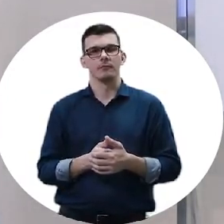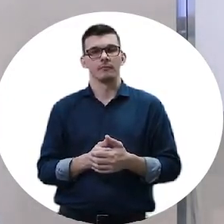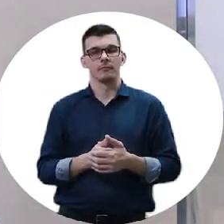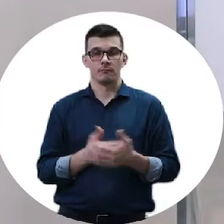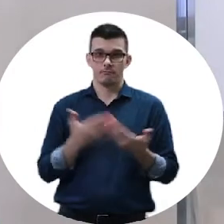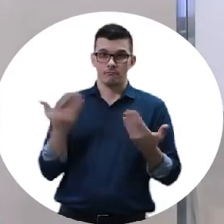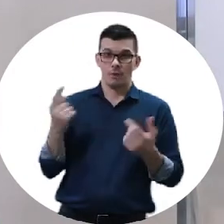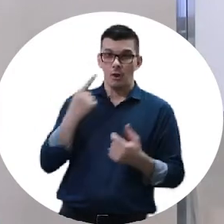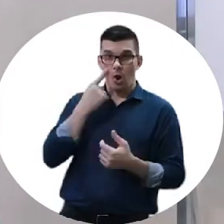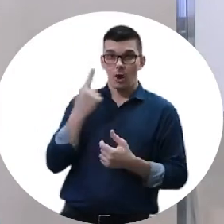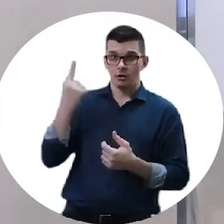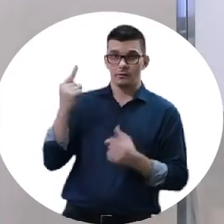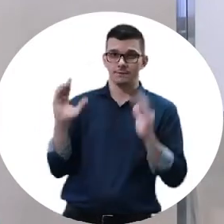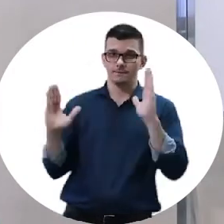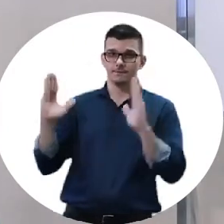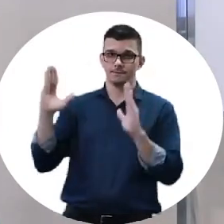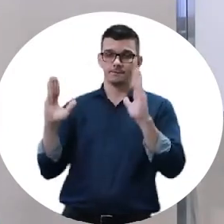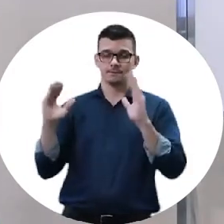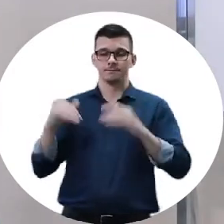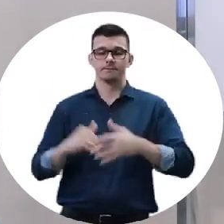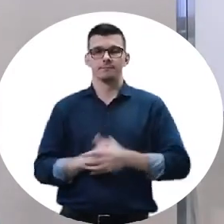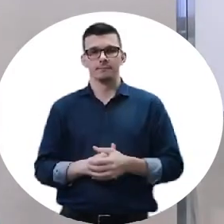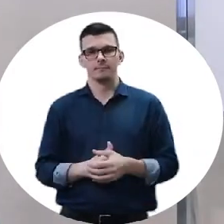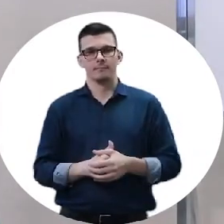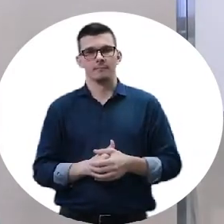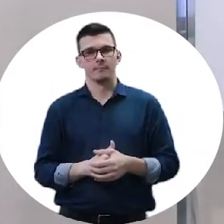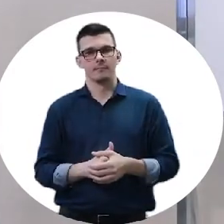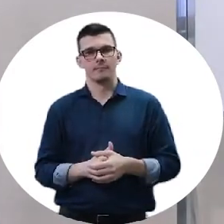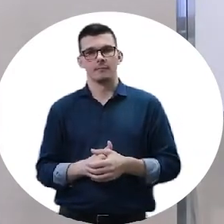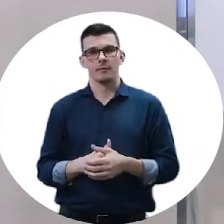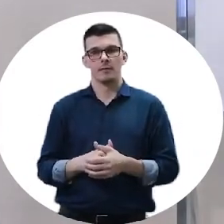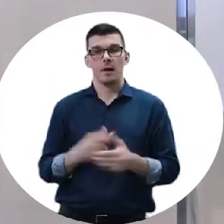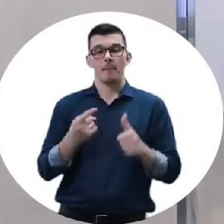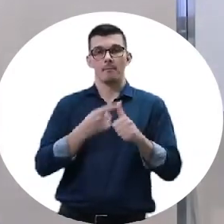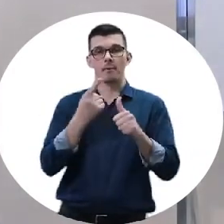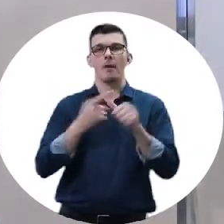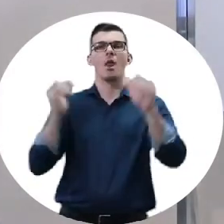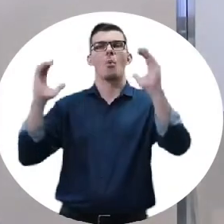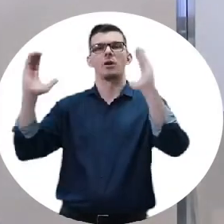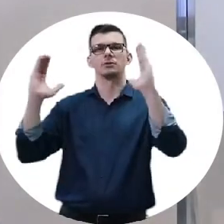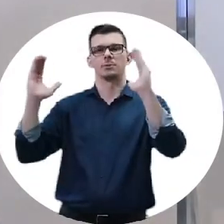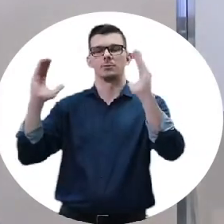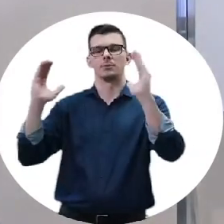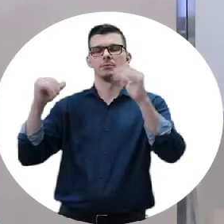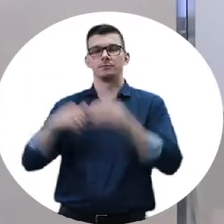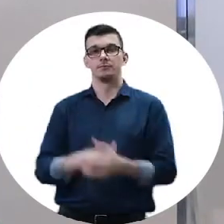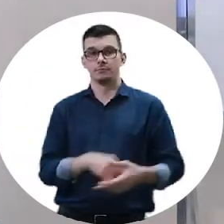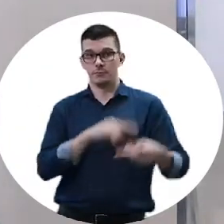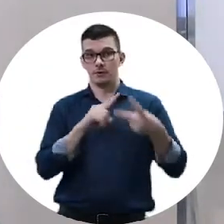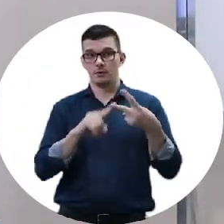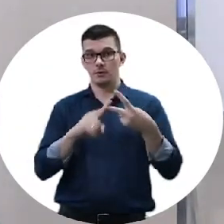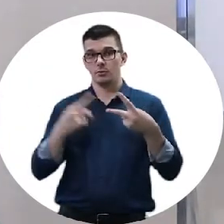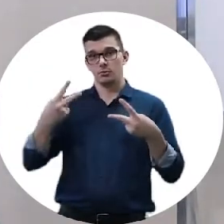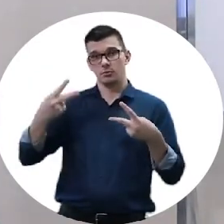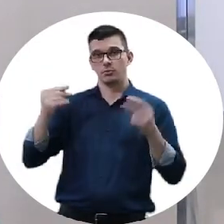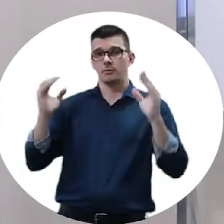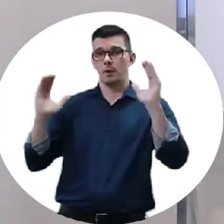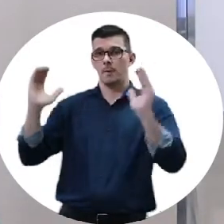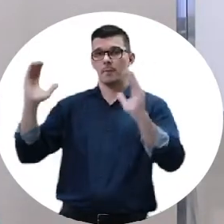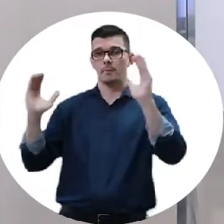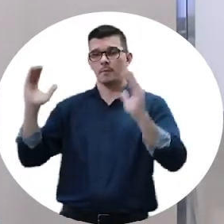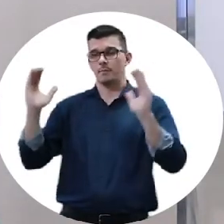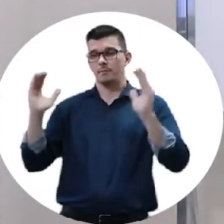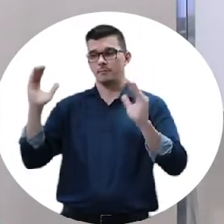A é igual a massa de A de aceleração. Essa é a primeira equação. A segunda equação, F é